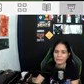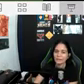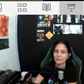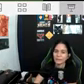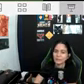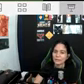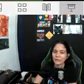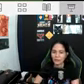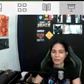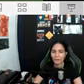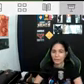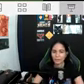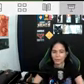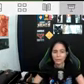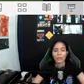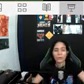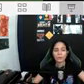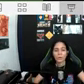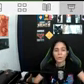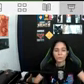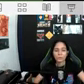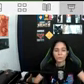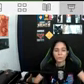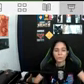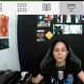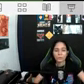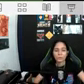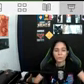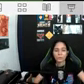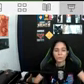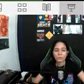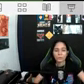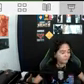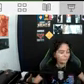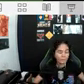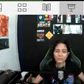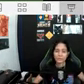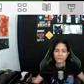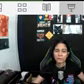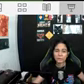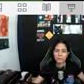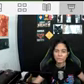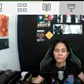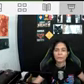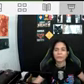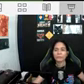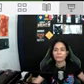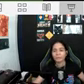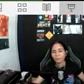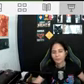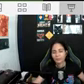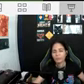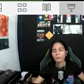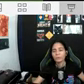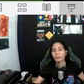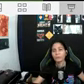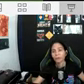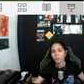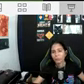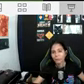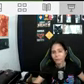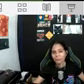de investigação, que seria a Coca-Cola, e o outro grupo que não vai estar sofrendo influência nenhuma, que é justamente